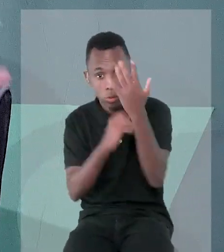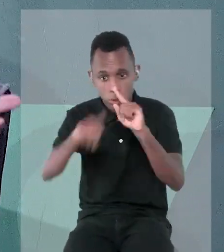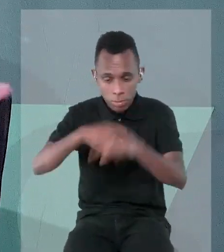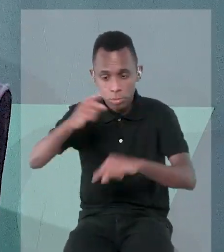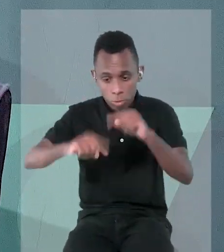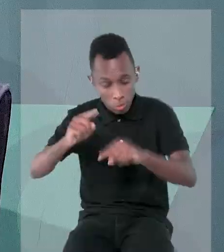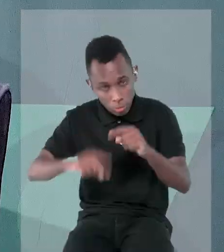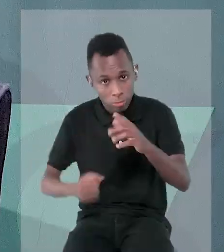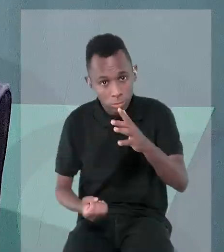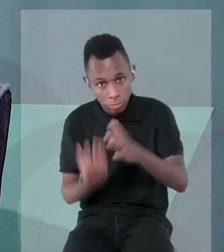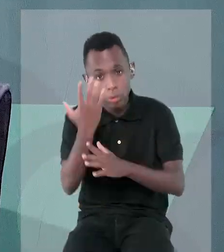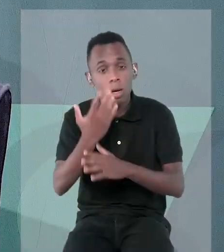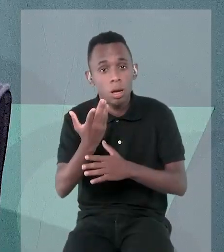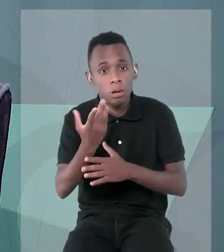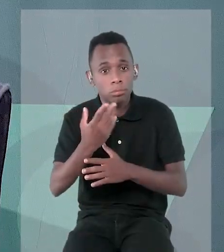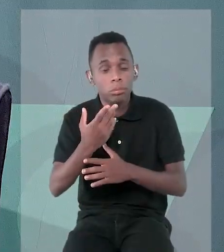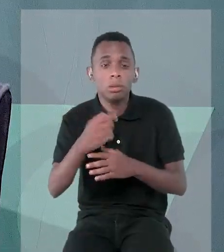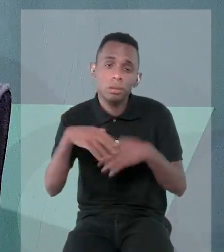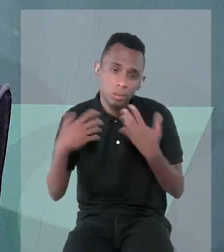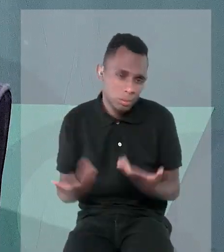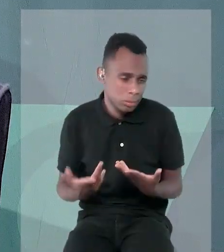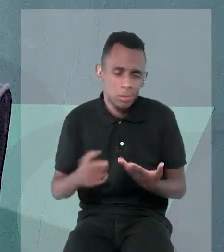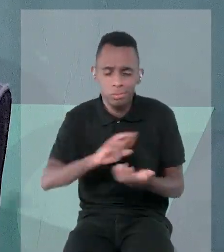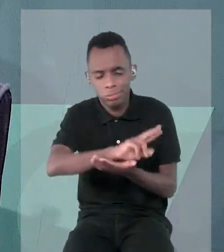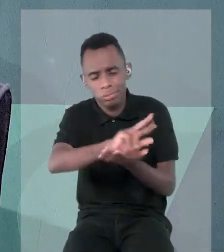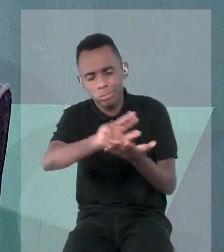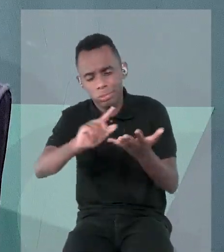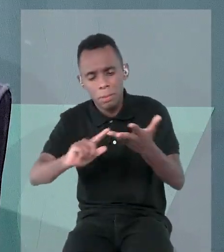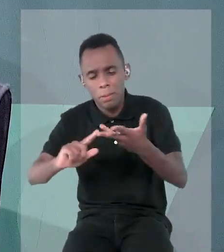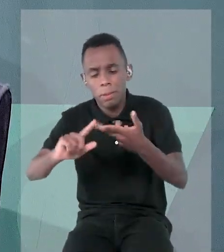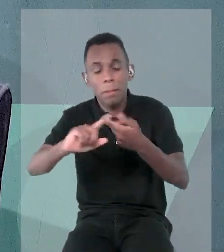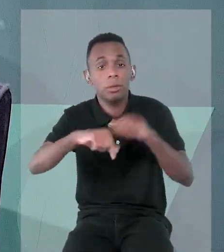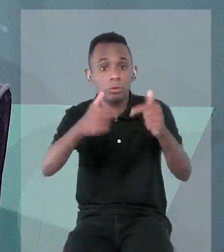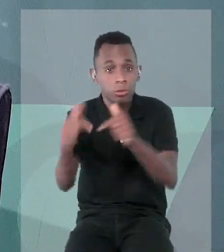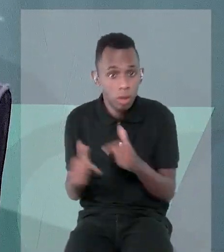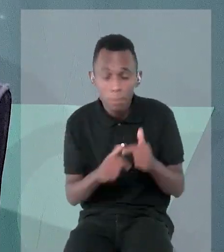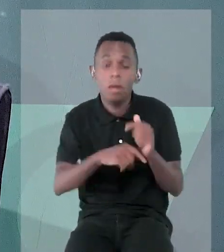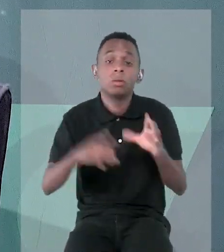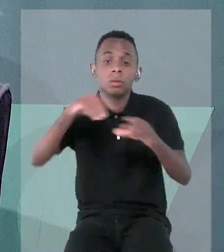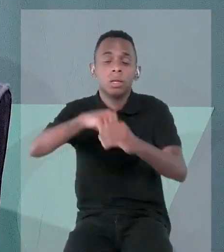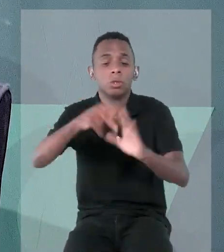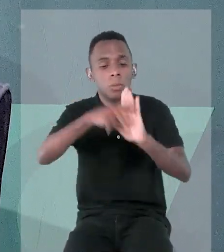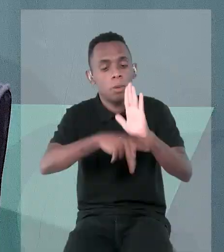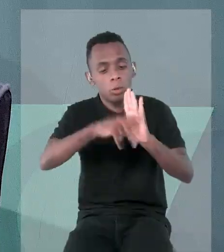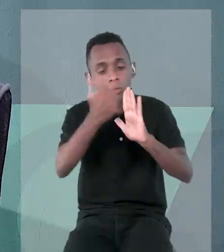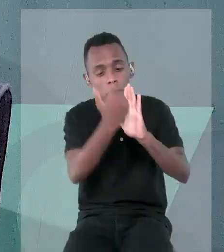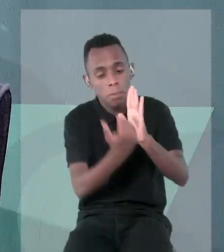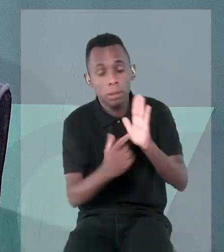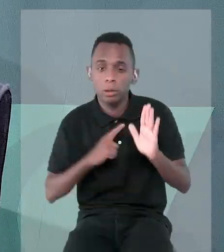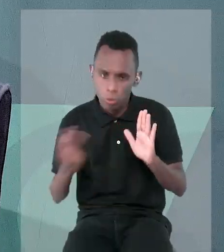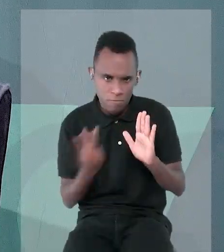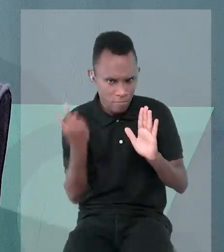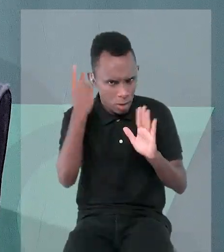poder valorizar esses produtos. Enfim, então é uma série, é um conjunto, né, de ações que formam esse programa, que tem um valor,